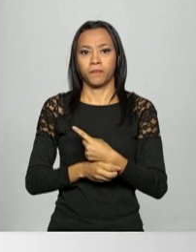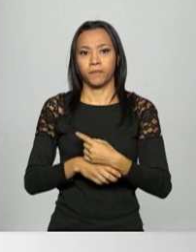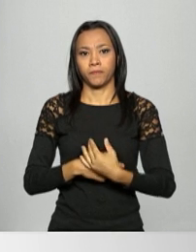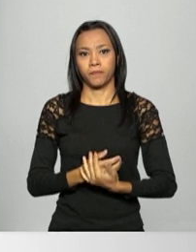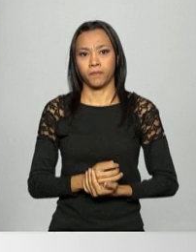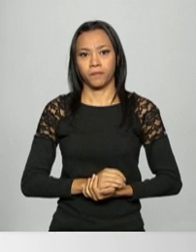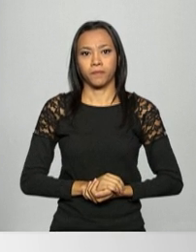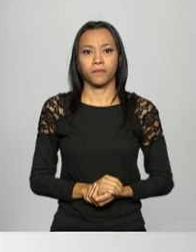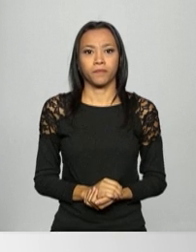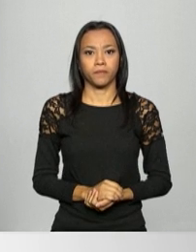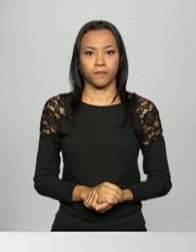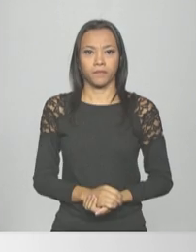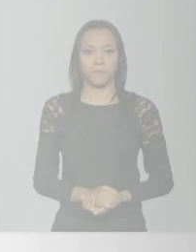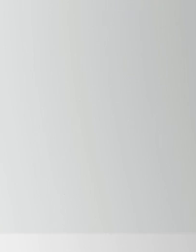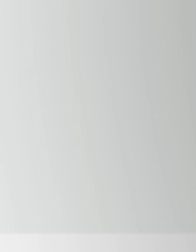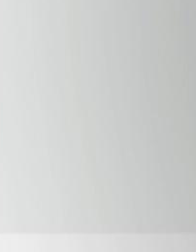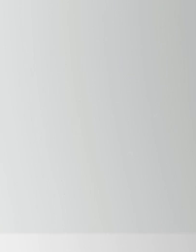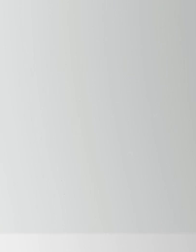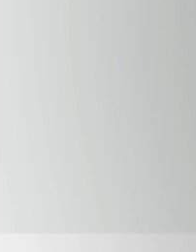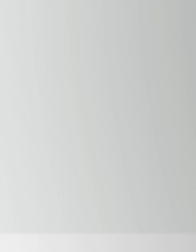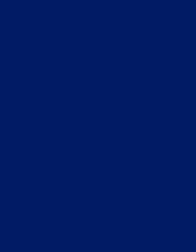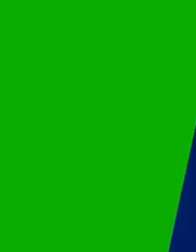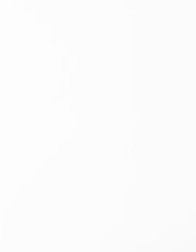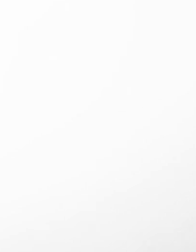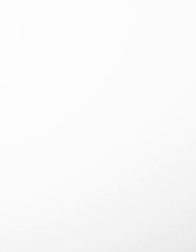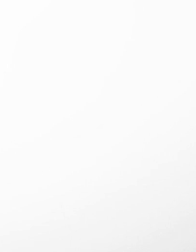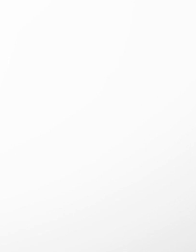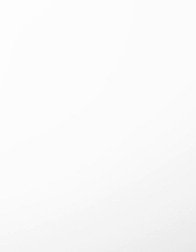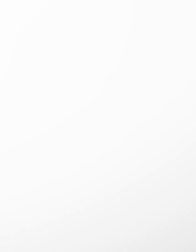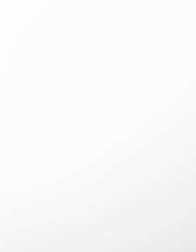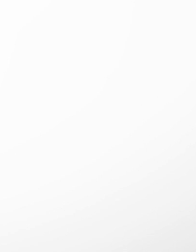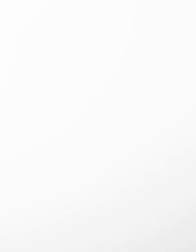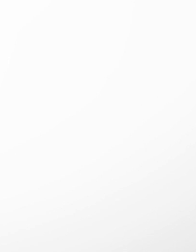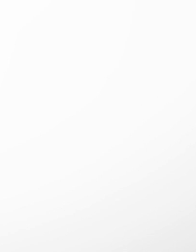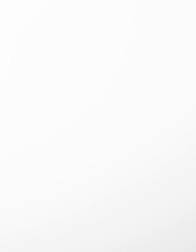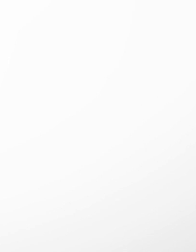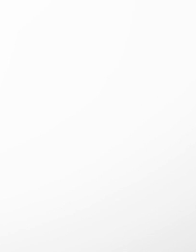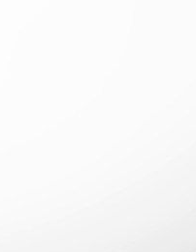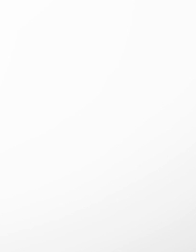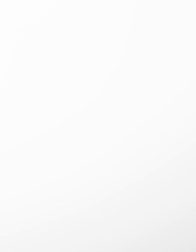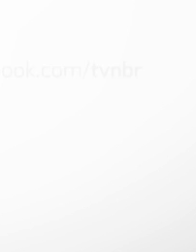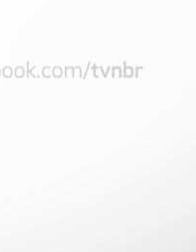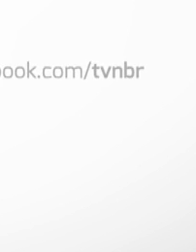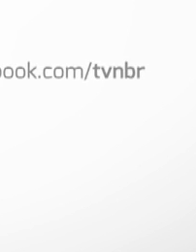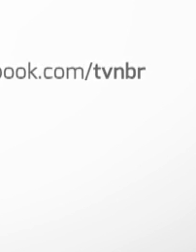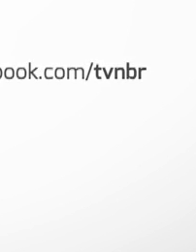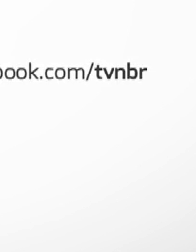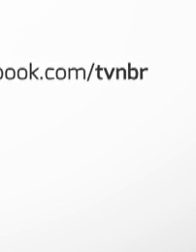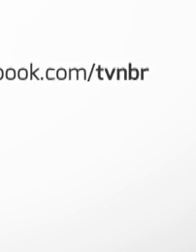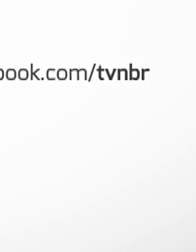www.mma.gov.br. Thank you.